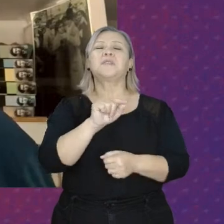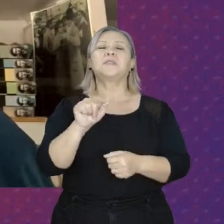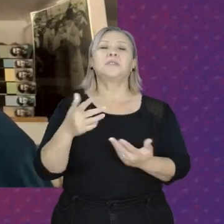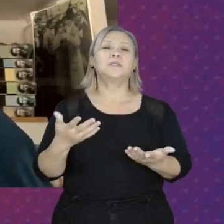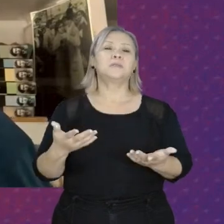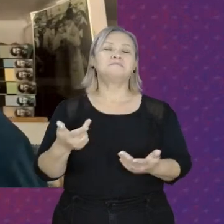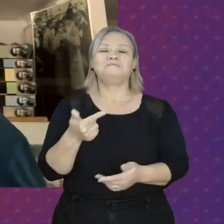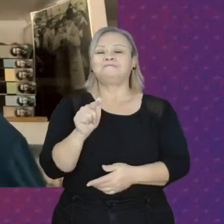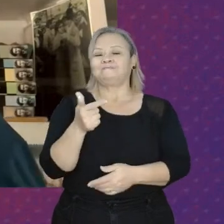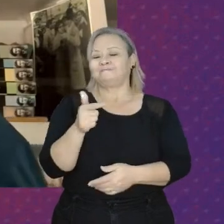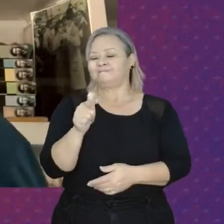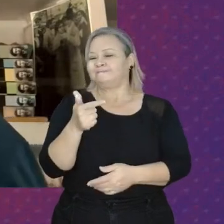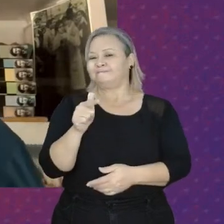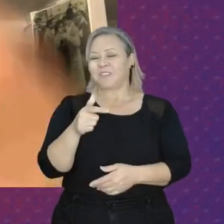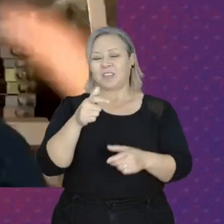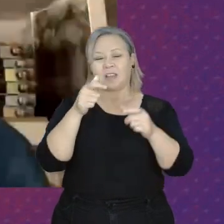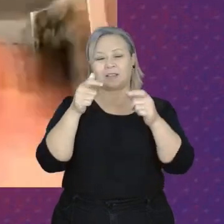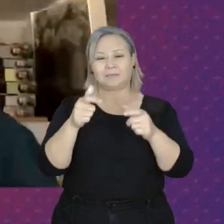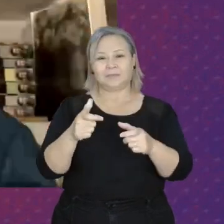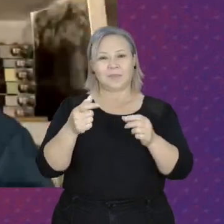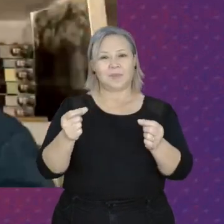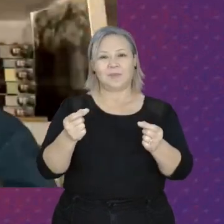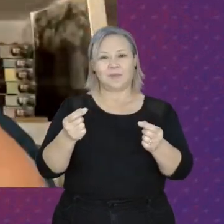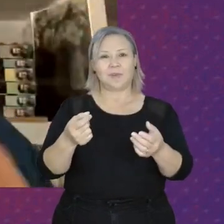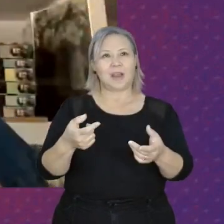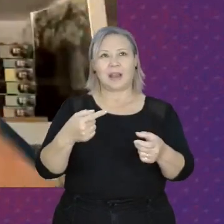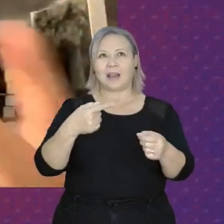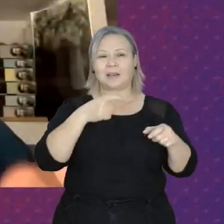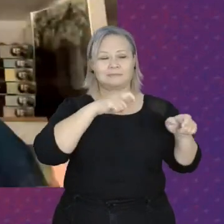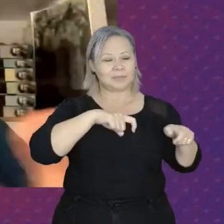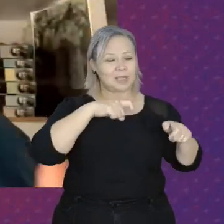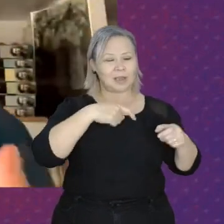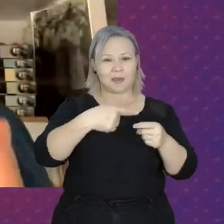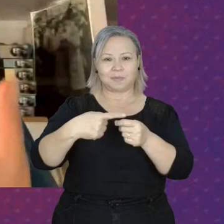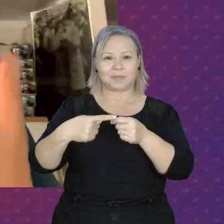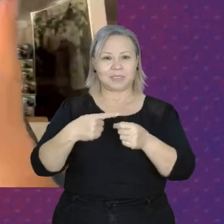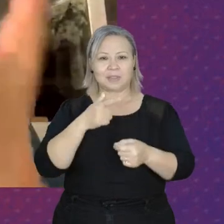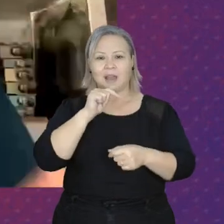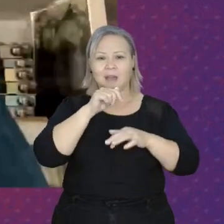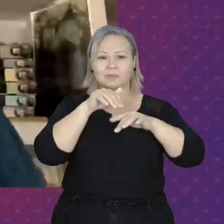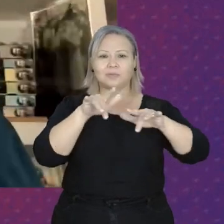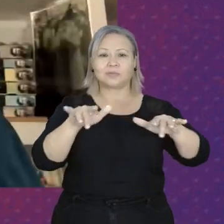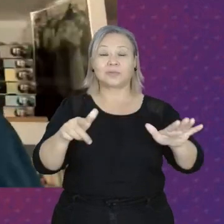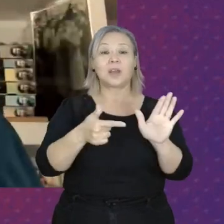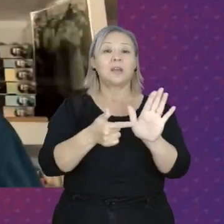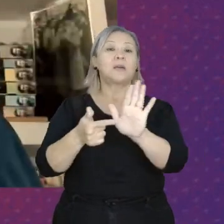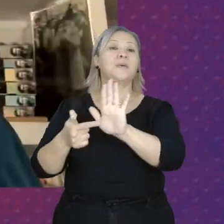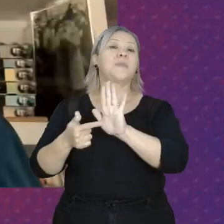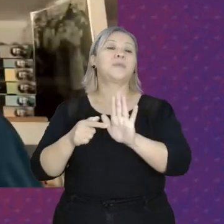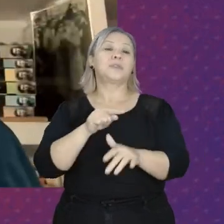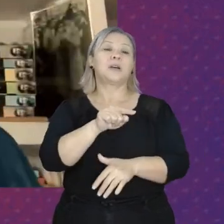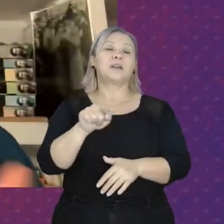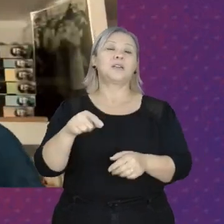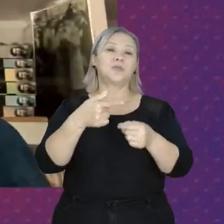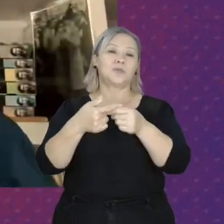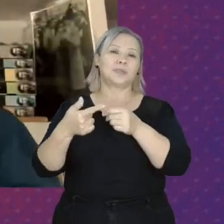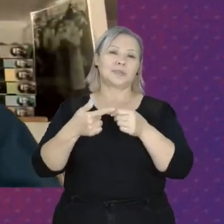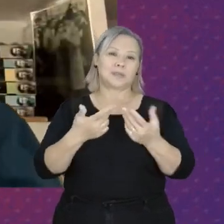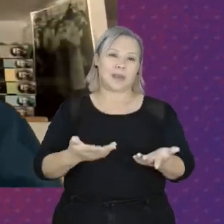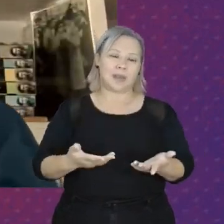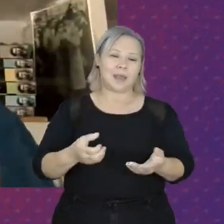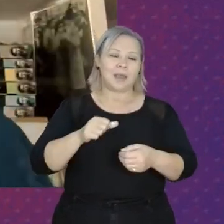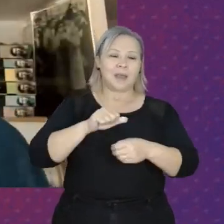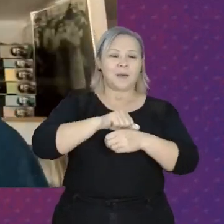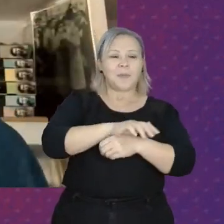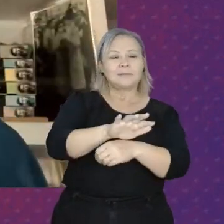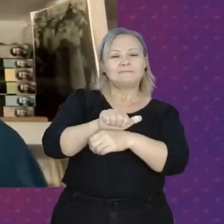e não tem espaço no campo, na cidade, nas regiões ribeirinhas para mostrar isso para a sociedade, para